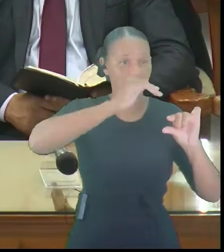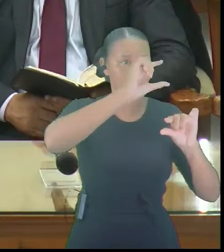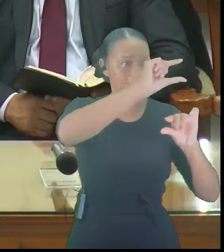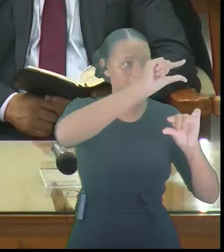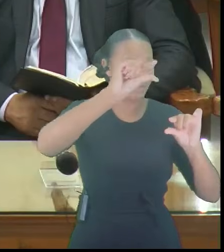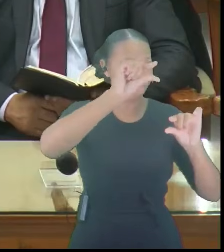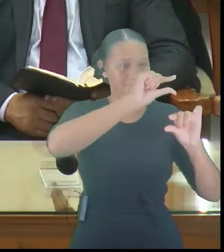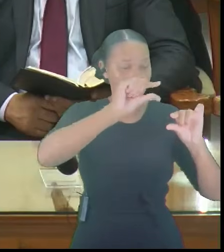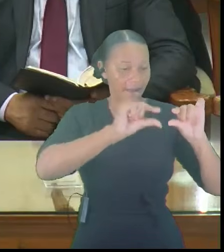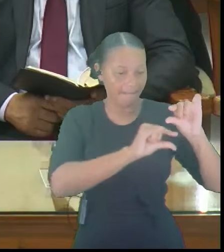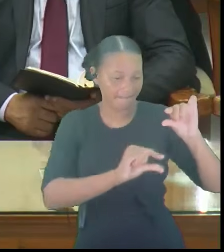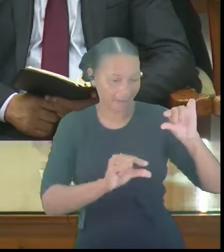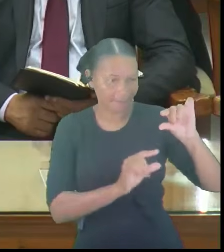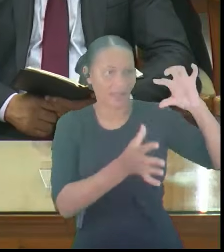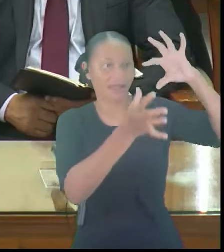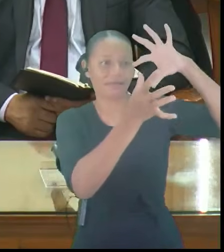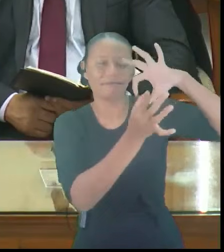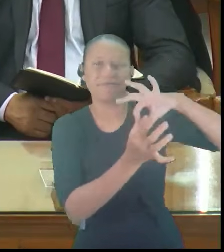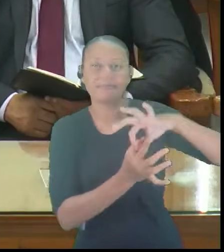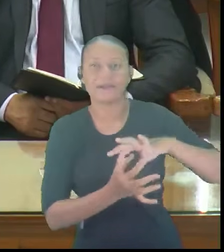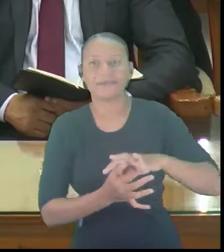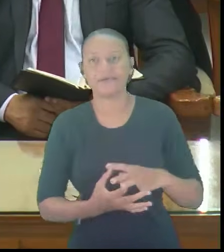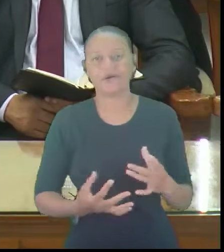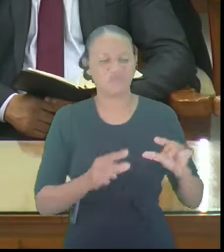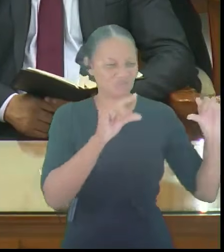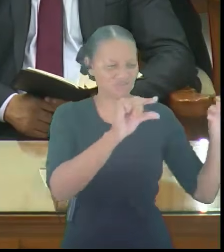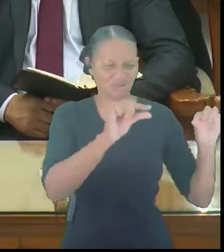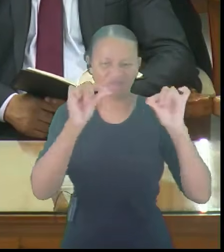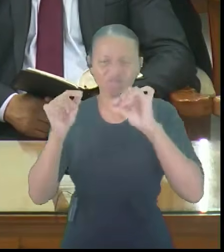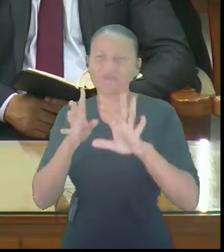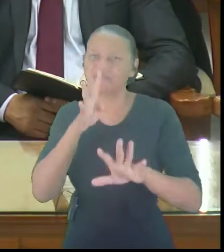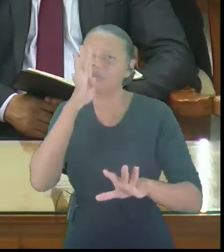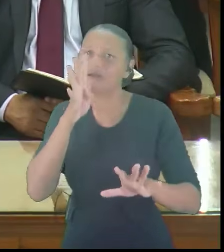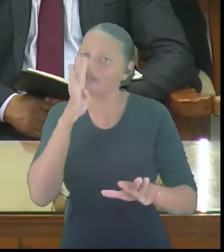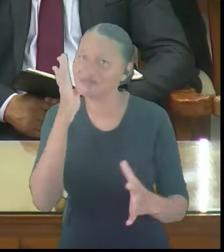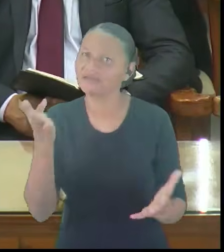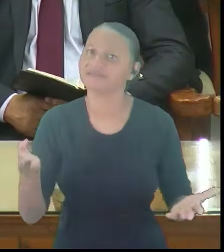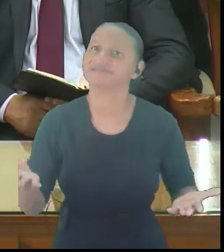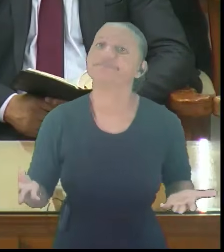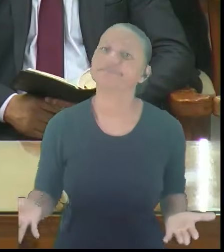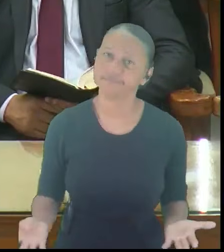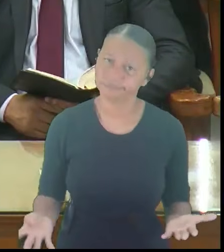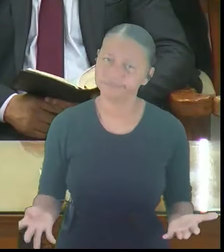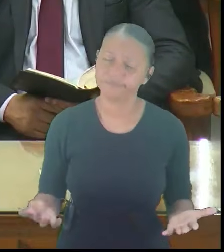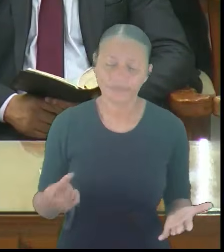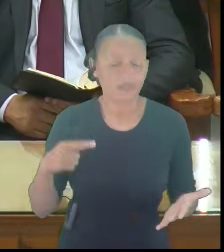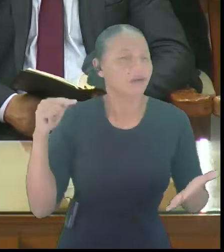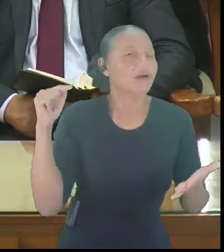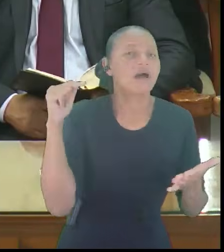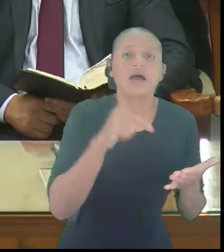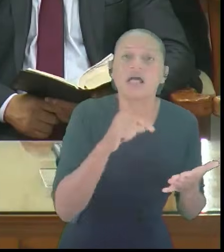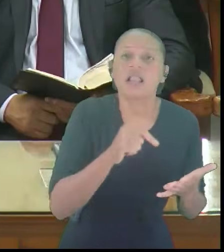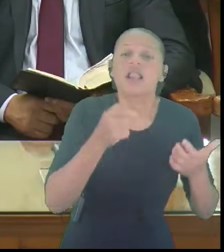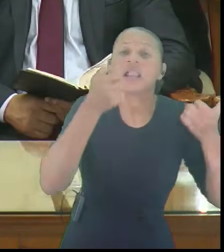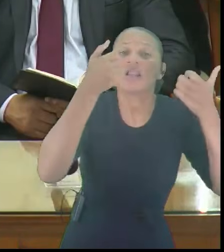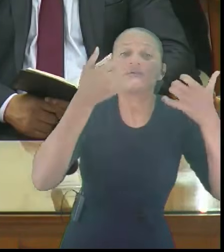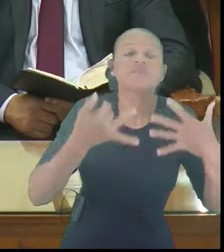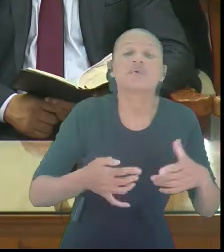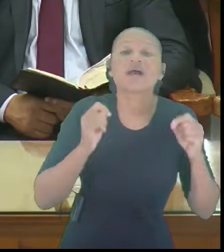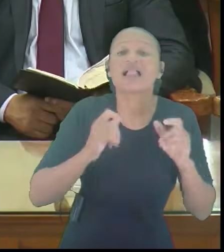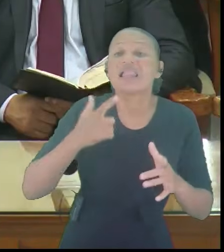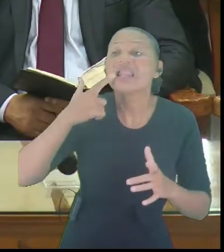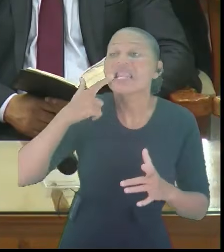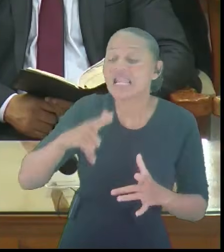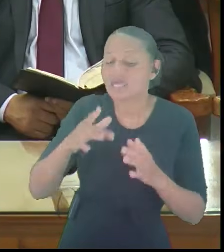Um texto sem um contexto vira um pretexto. Aqui fala que as línguas cessarão,